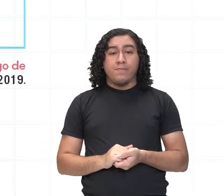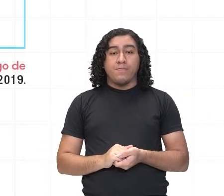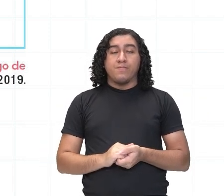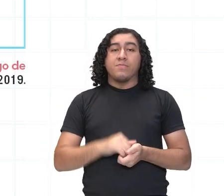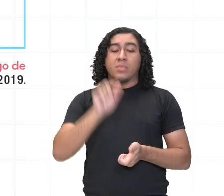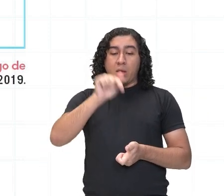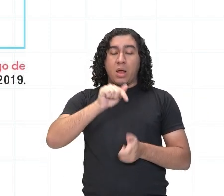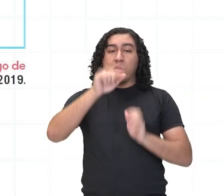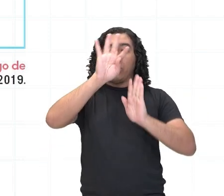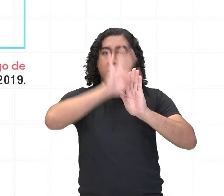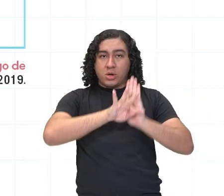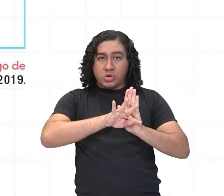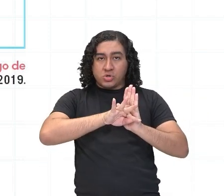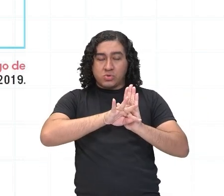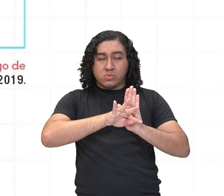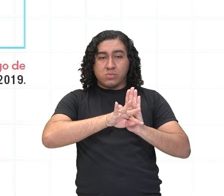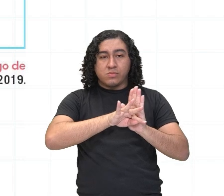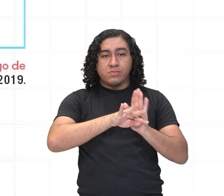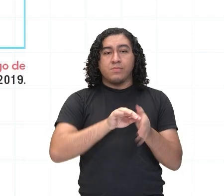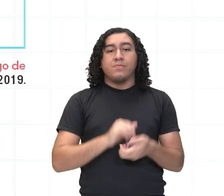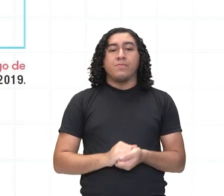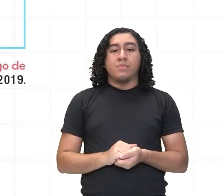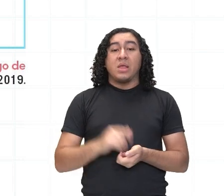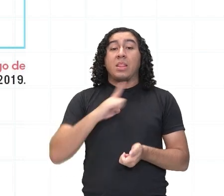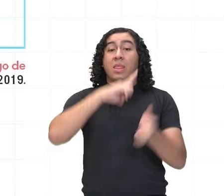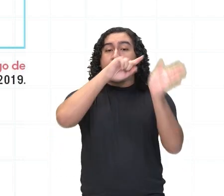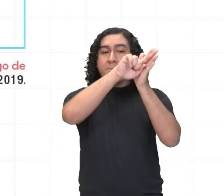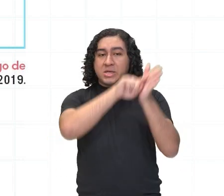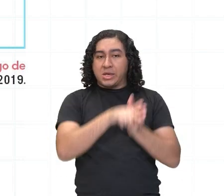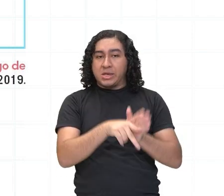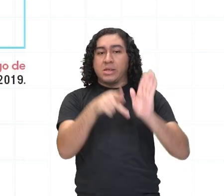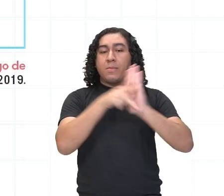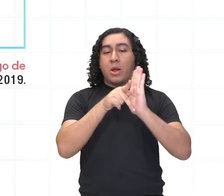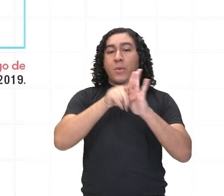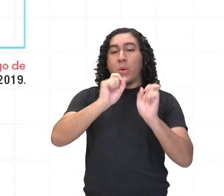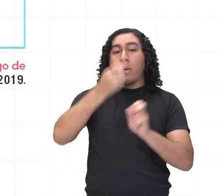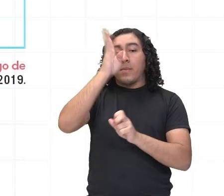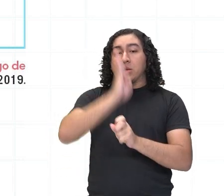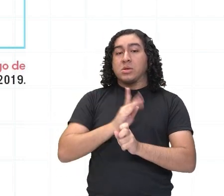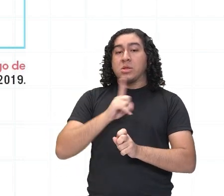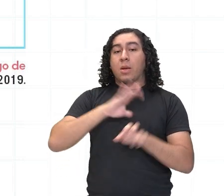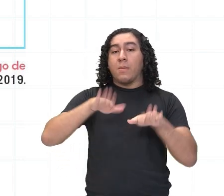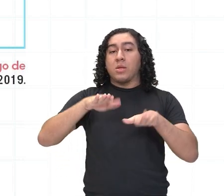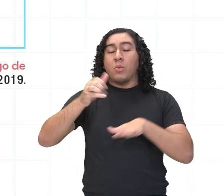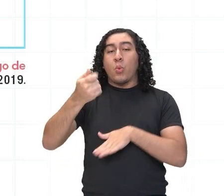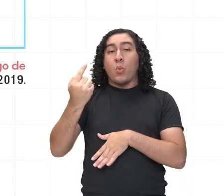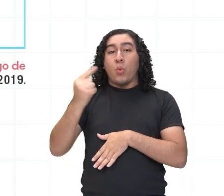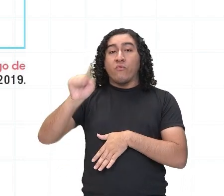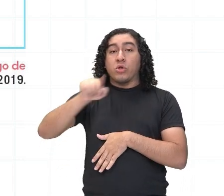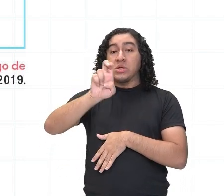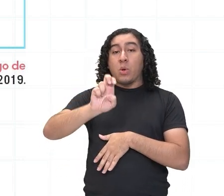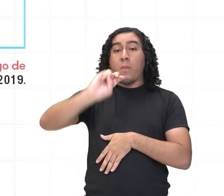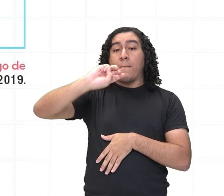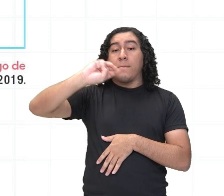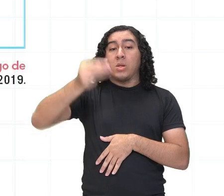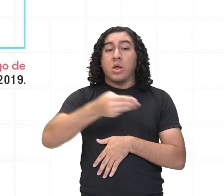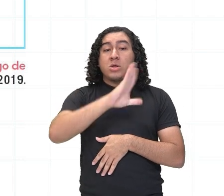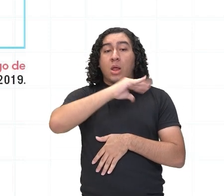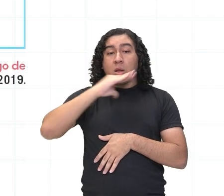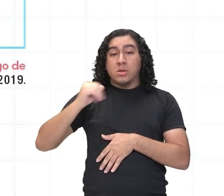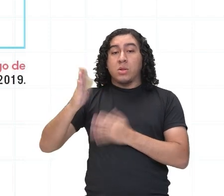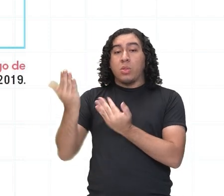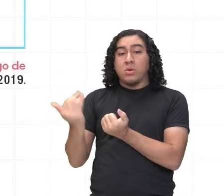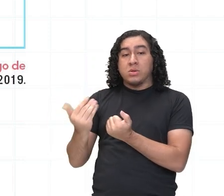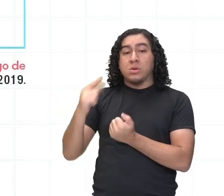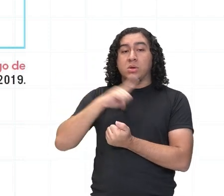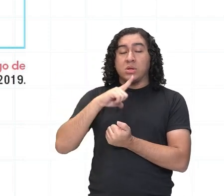Amostra de Domicílios, PNAD Contínua de 2016, o Brasil tem cerca de 1,5 milhão de crianças e adolescentes